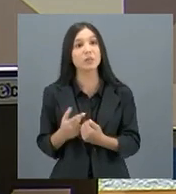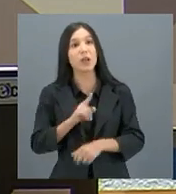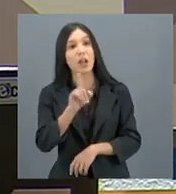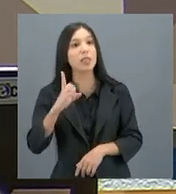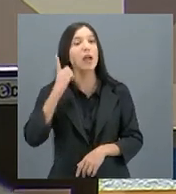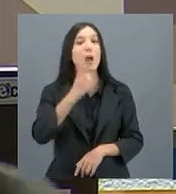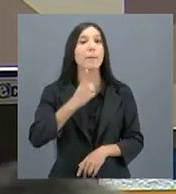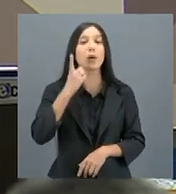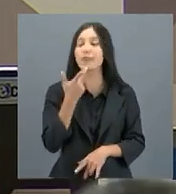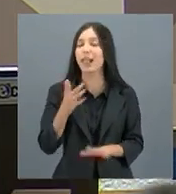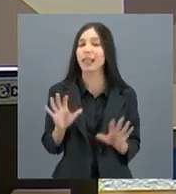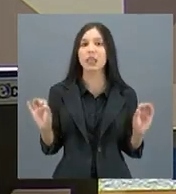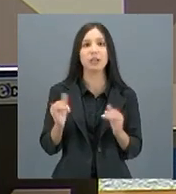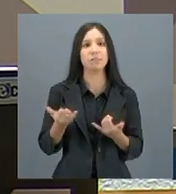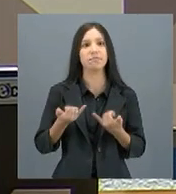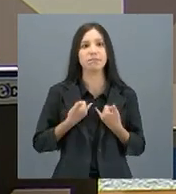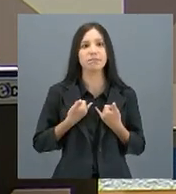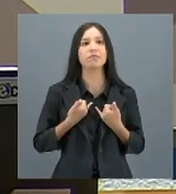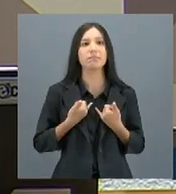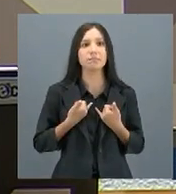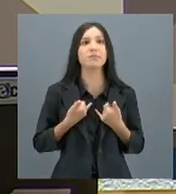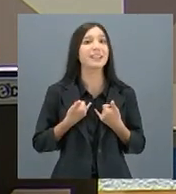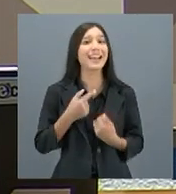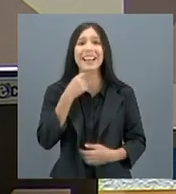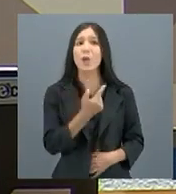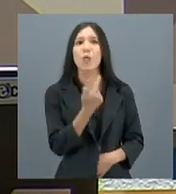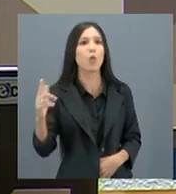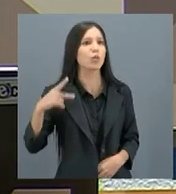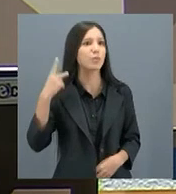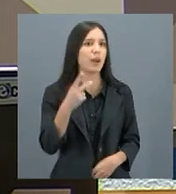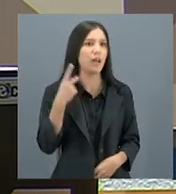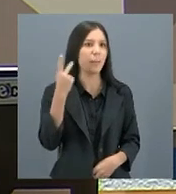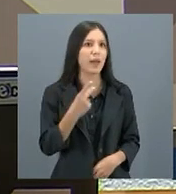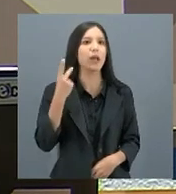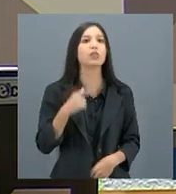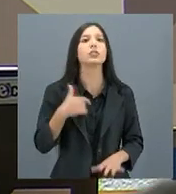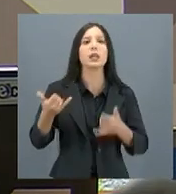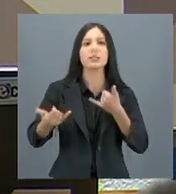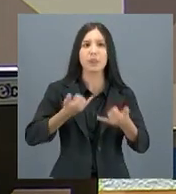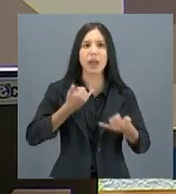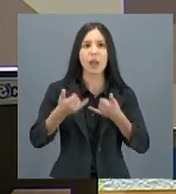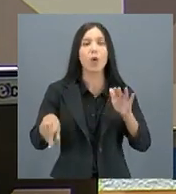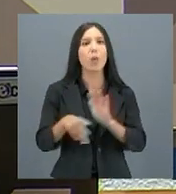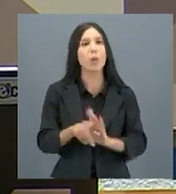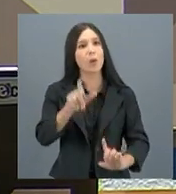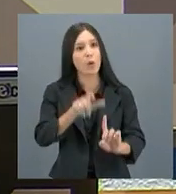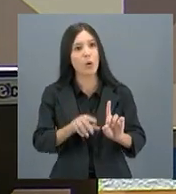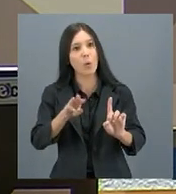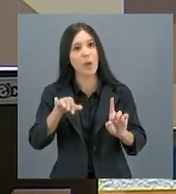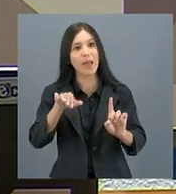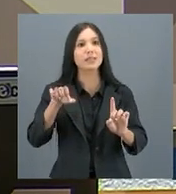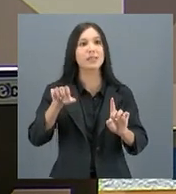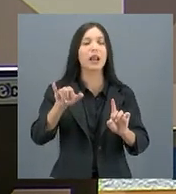nenhum momento ele disse nada a mim que soasse estranho, nem ele nem nenhum outro parlamentar. Foi relatado por este cidadão, Wesley Cardia,